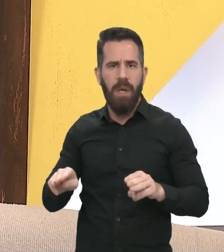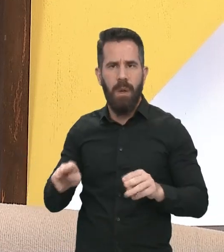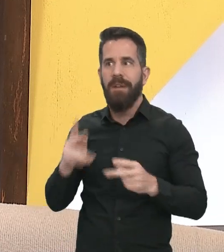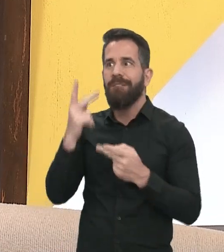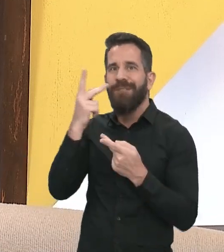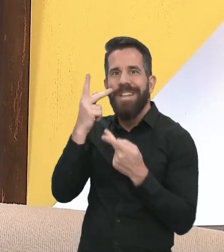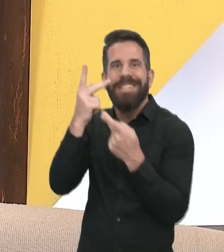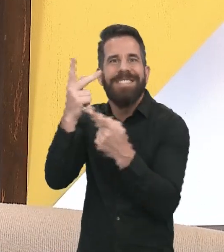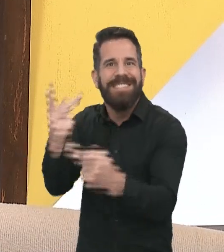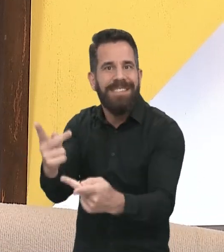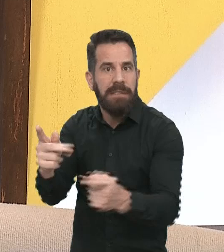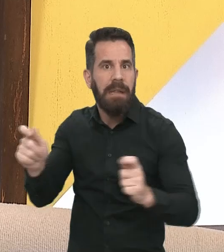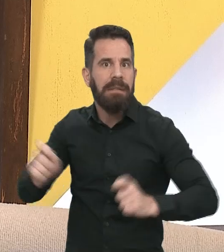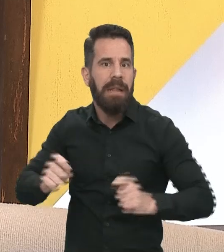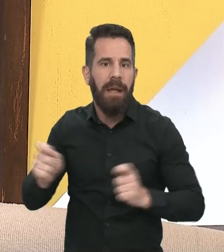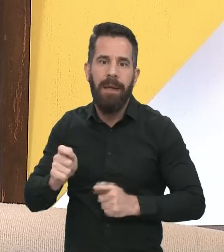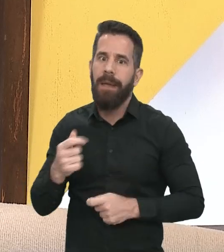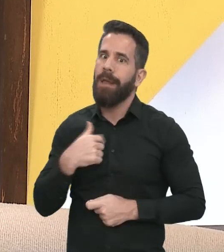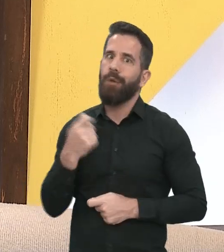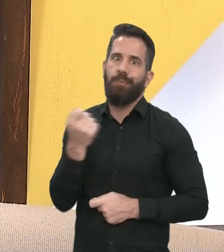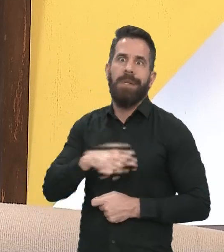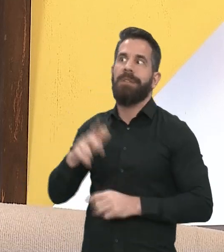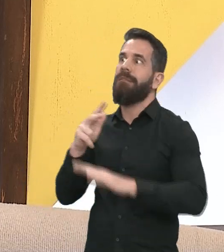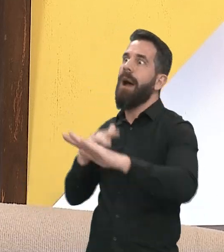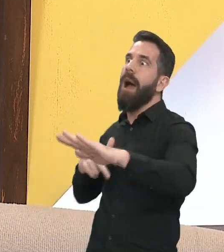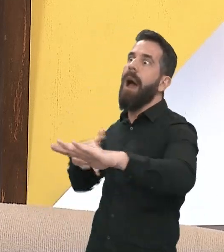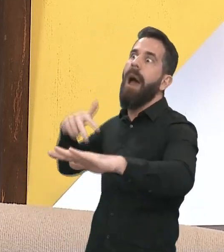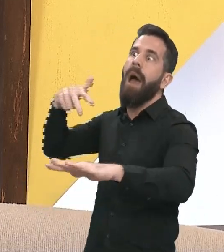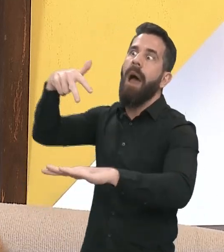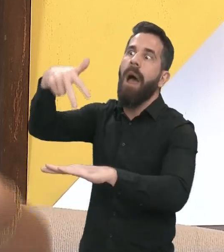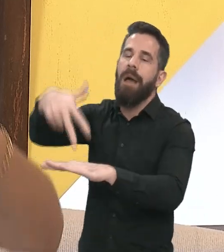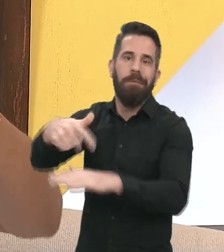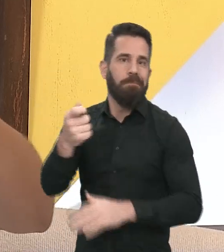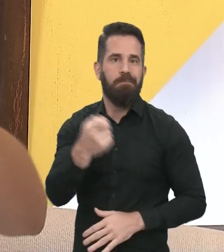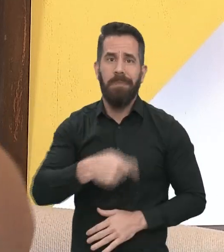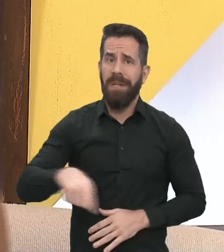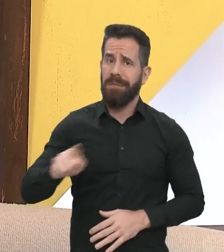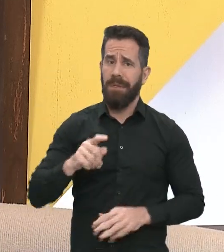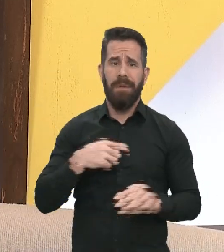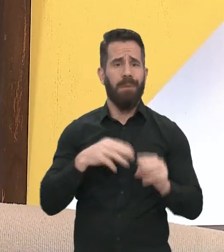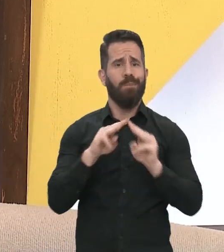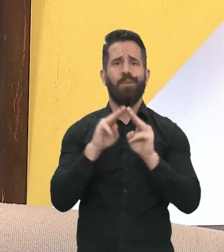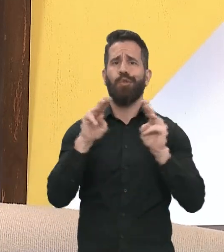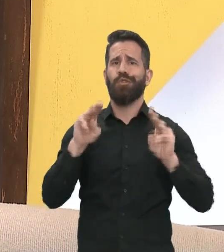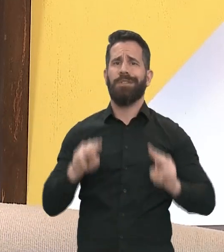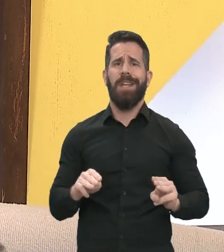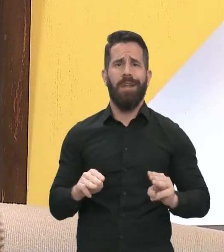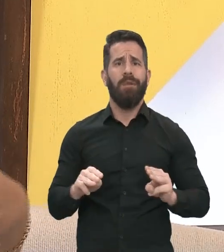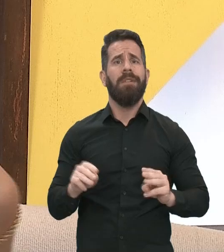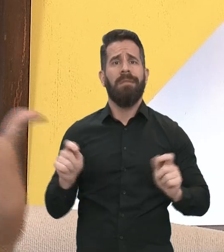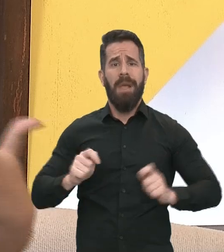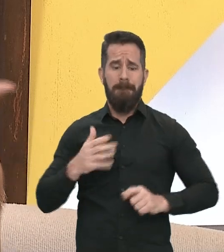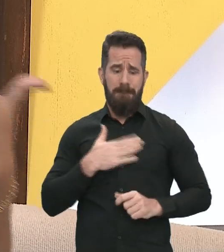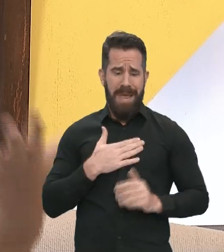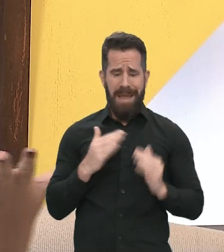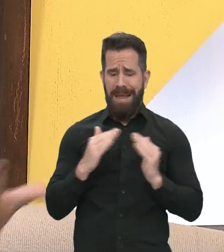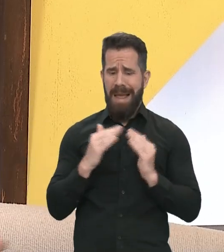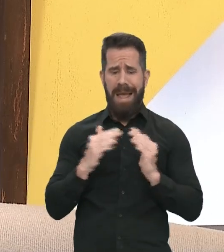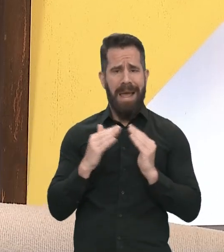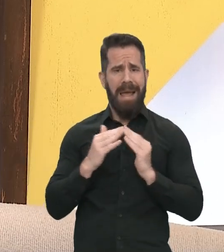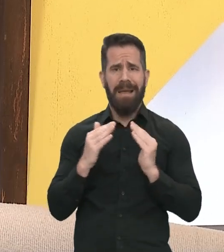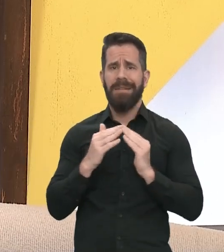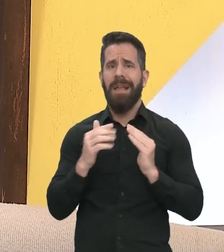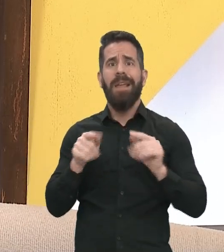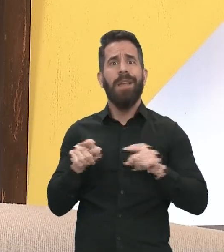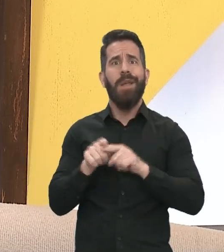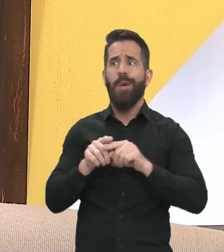que você não precisa ir até aquele lugar para conhecer o museu. Você pode da tua casa fazer... brincar e poder